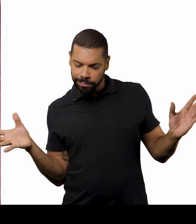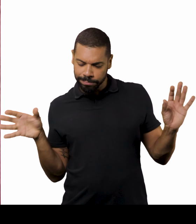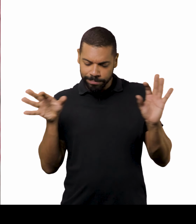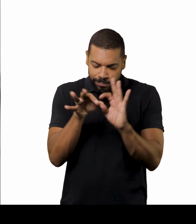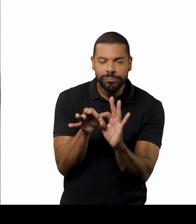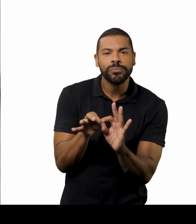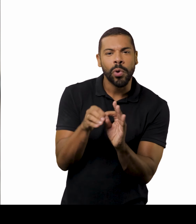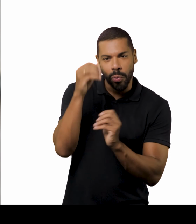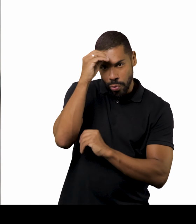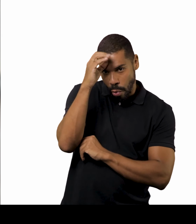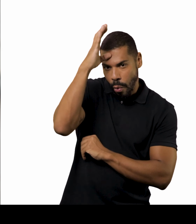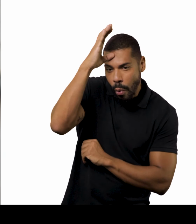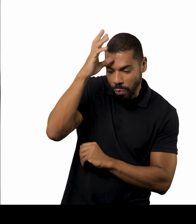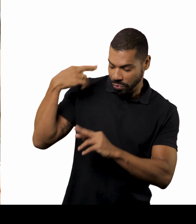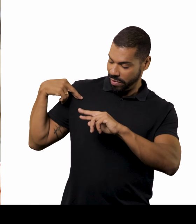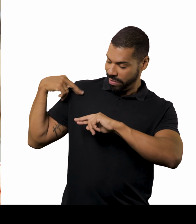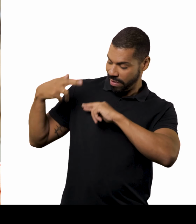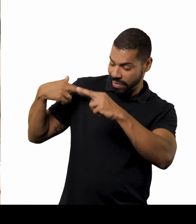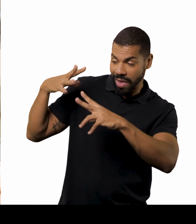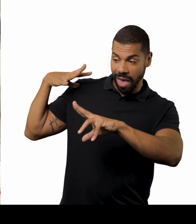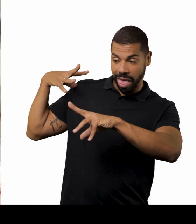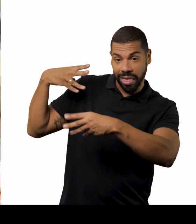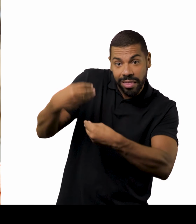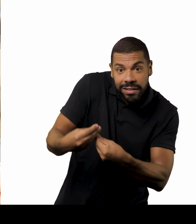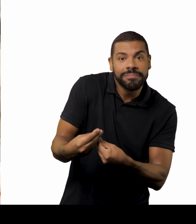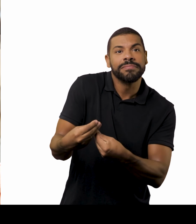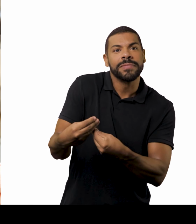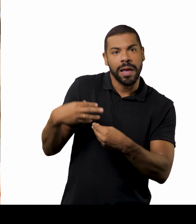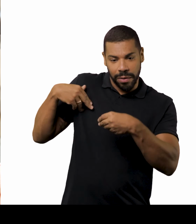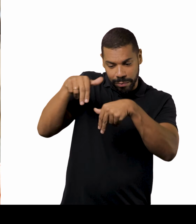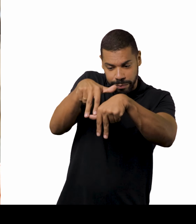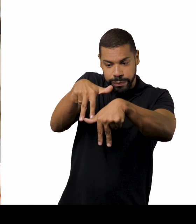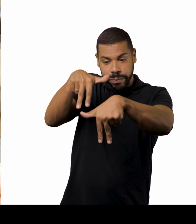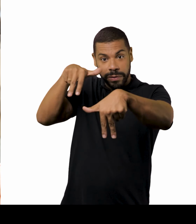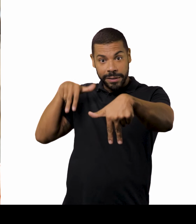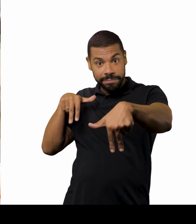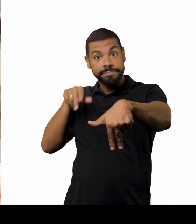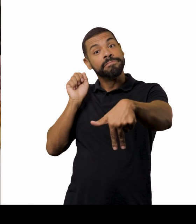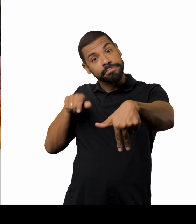tentativa de integrar esses conhecimentos, né? Ancestralidade com